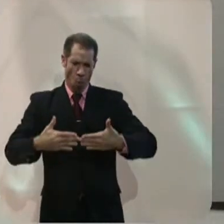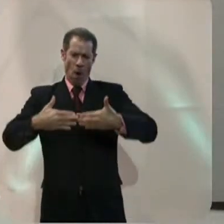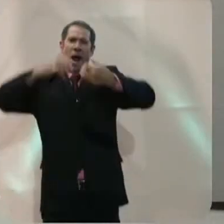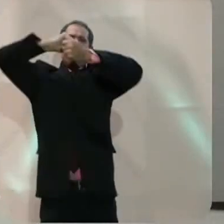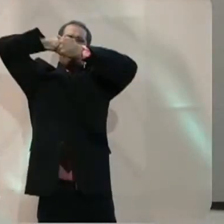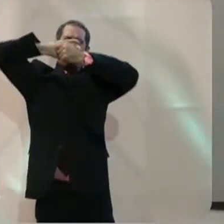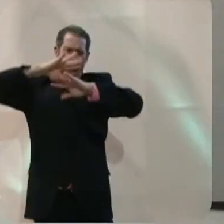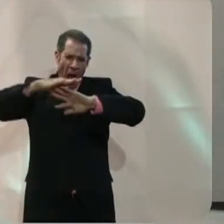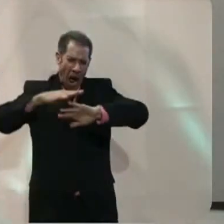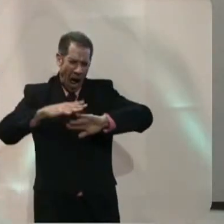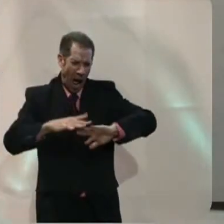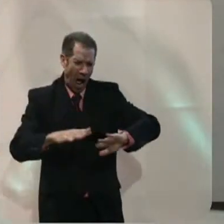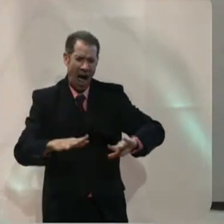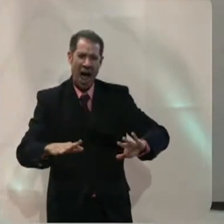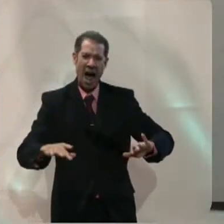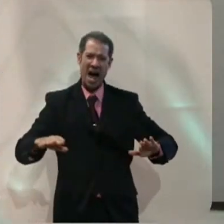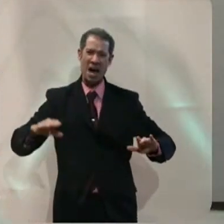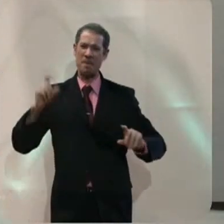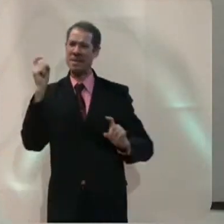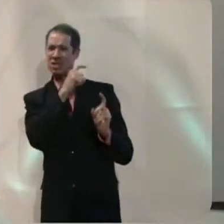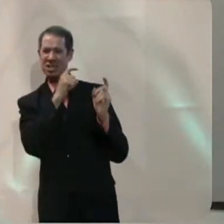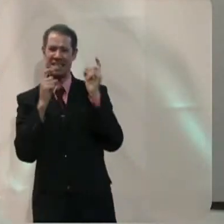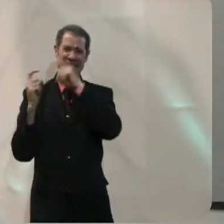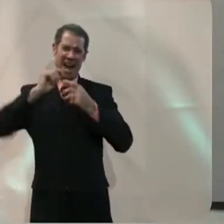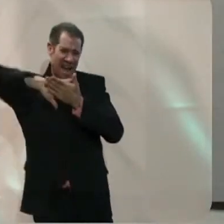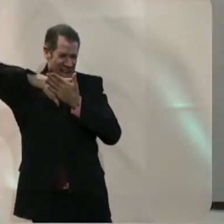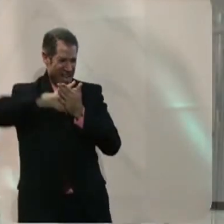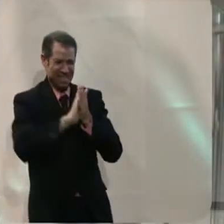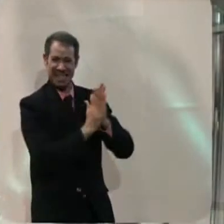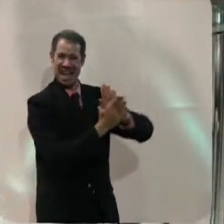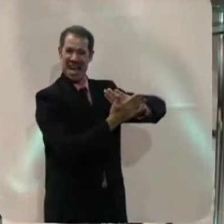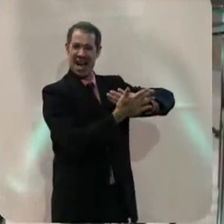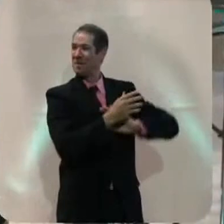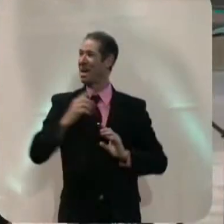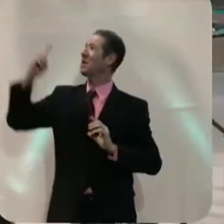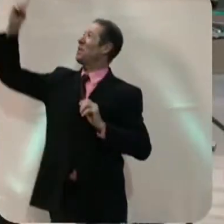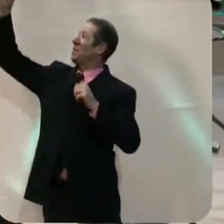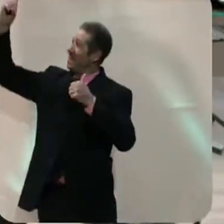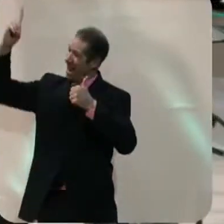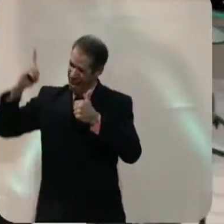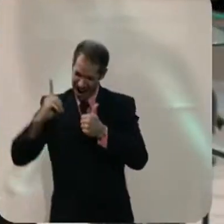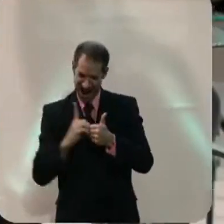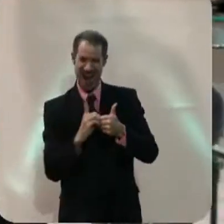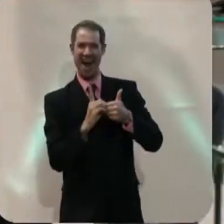Derruba muralhas, destrói as mentiras pra me